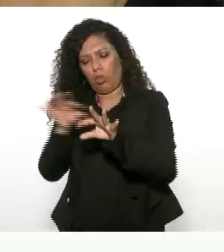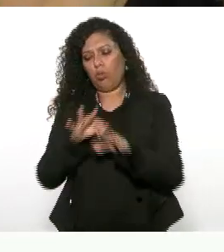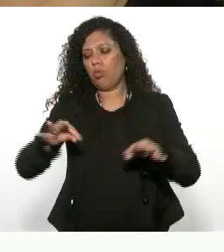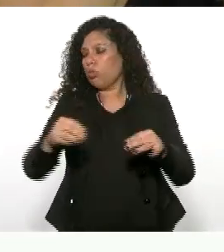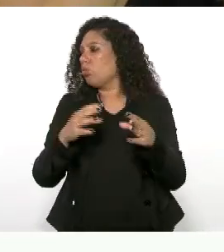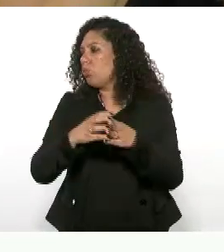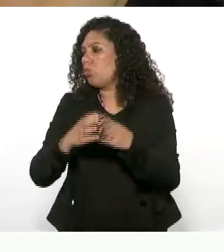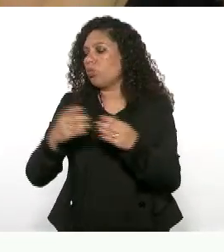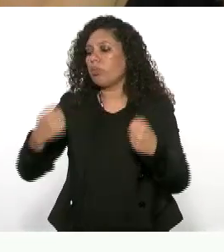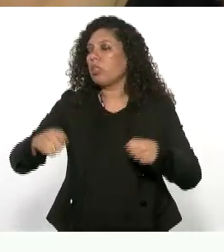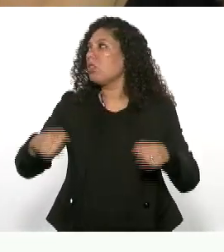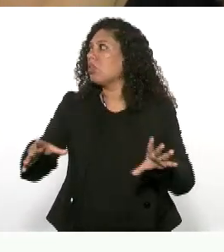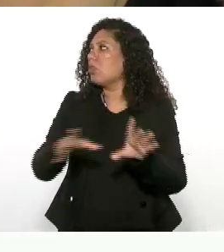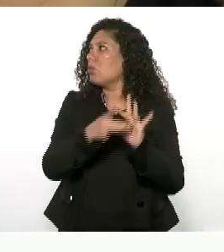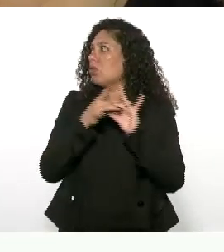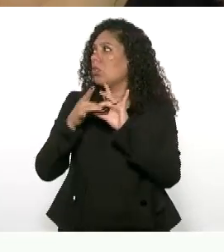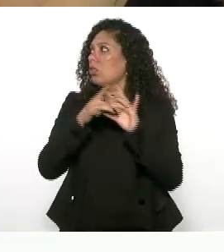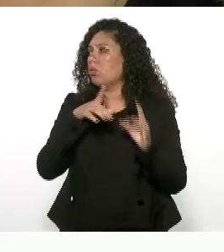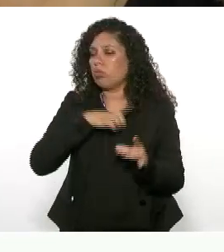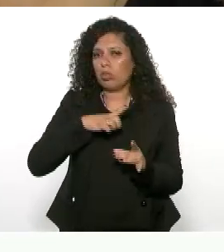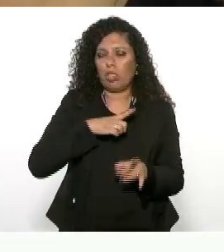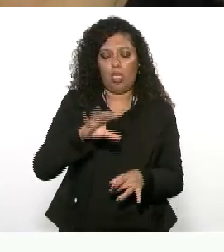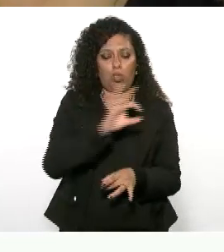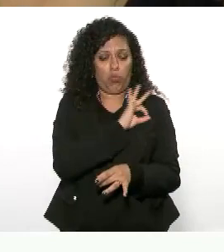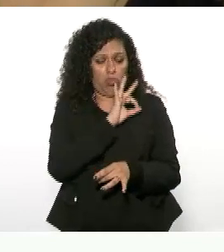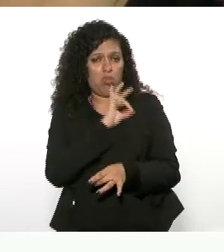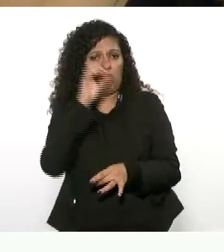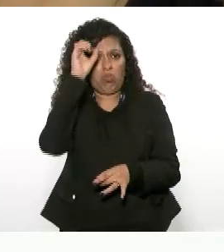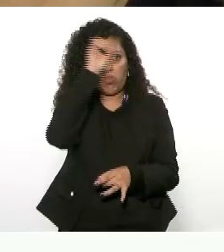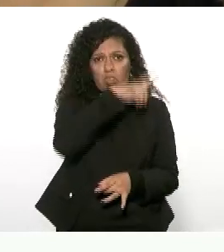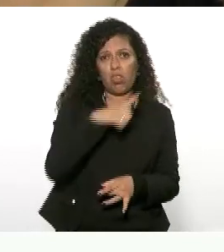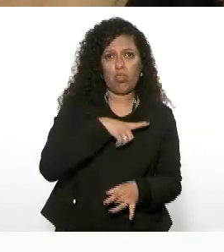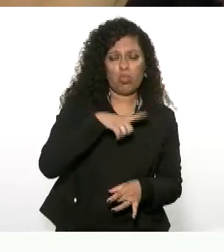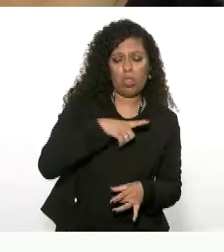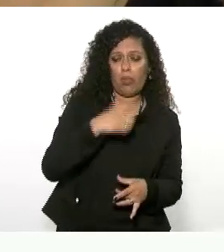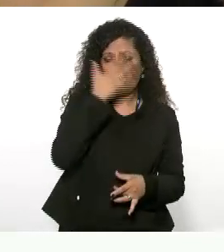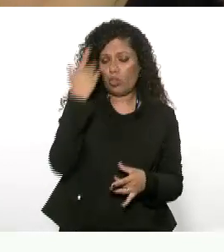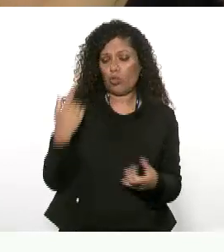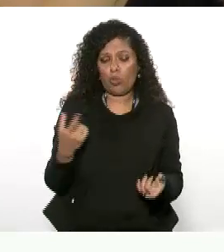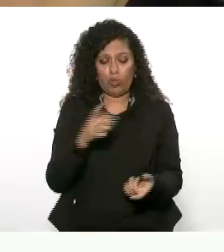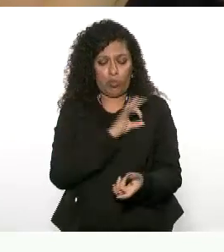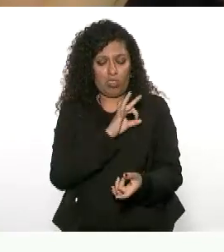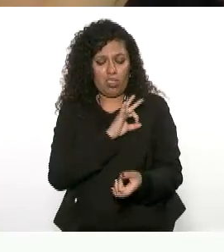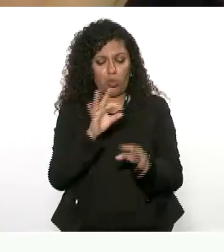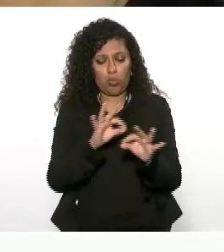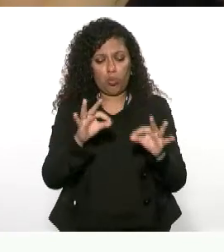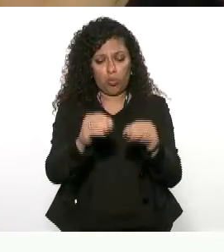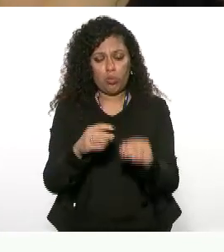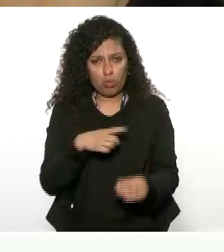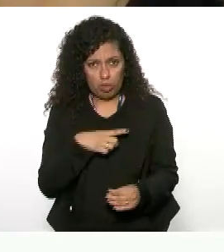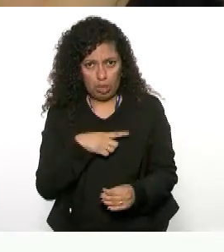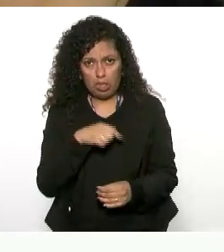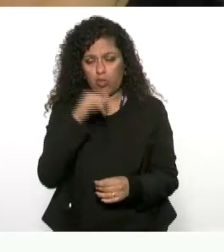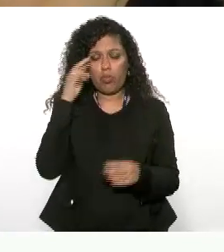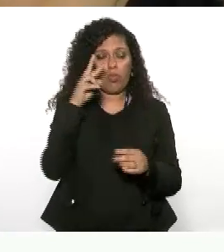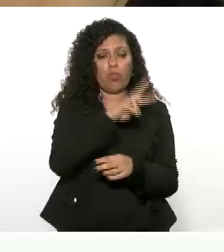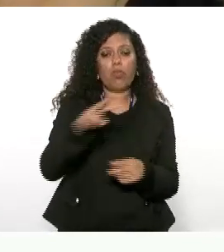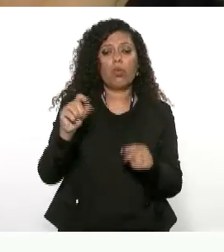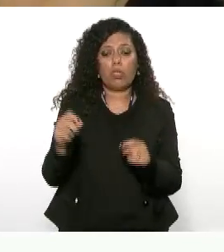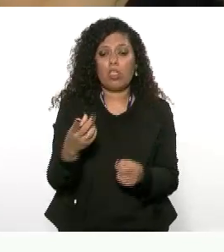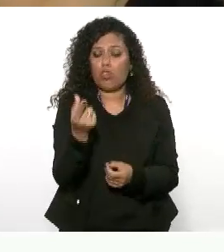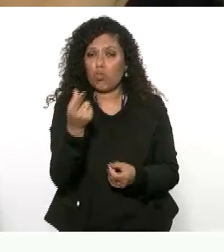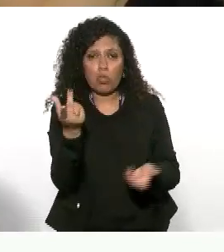as instituições temos dificuldade, as polícias têm dificuldade, não tem pessoal suficiente, nenhuma instituição tem pessoal suficiente nem